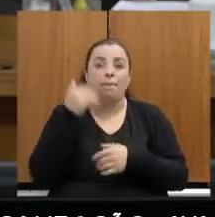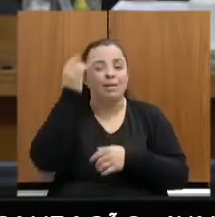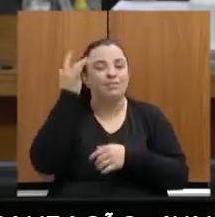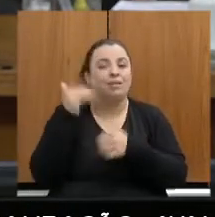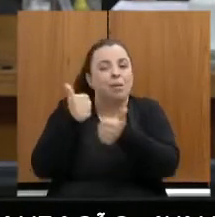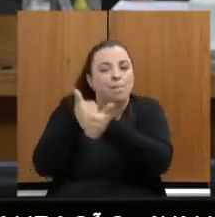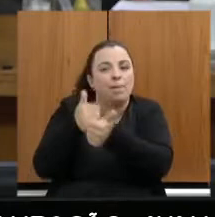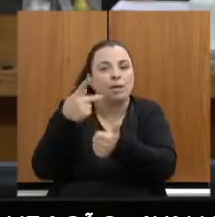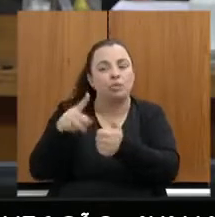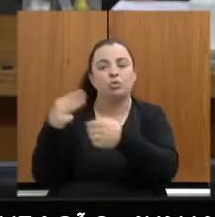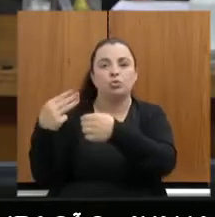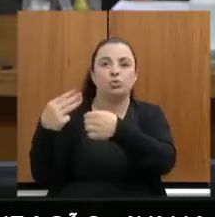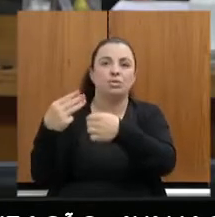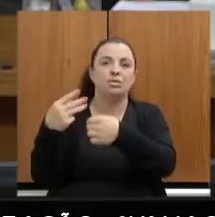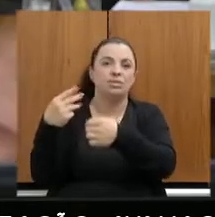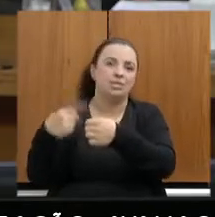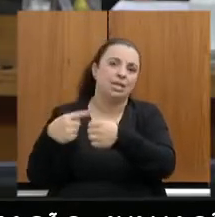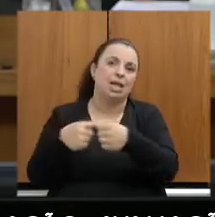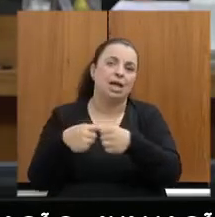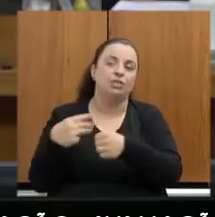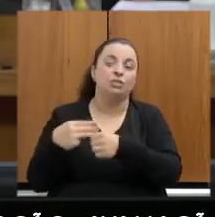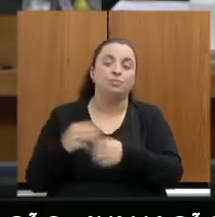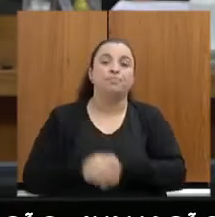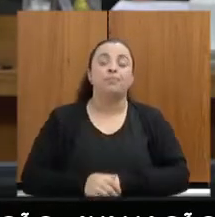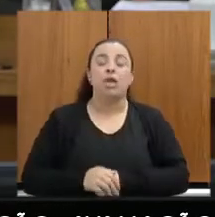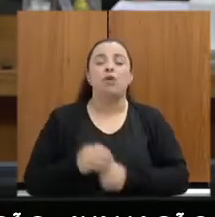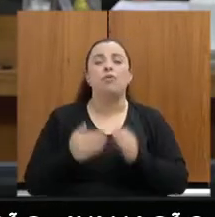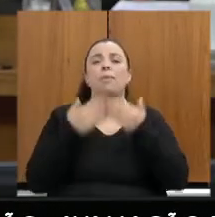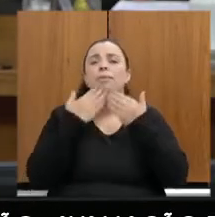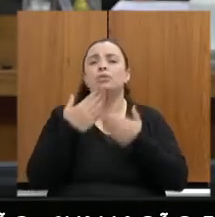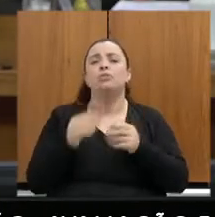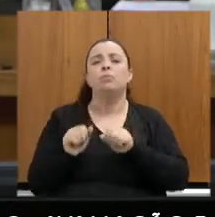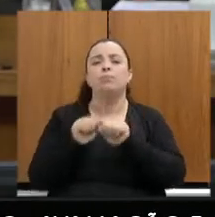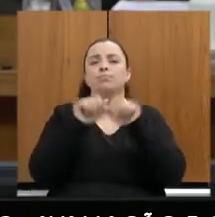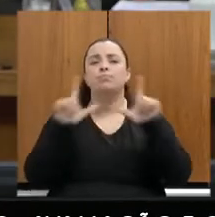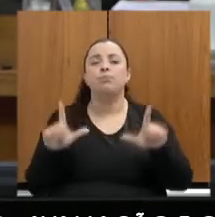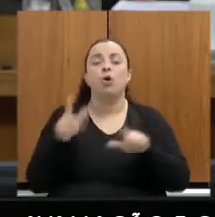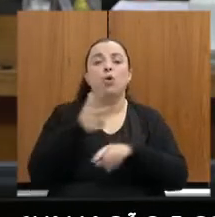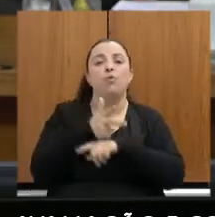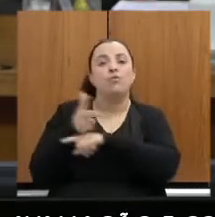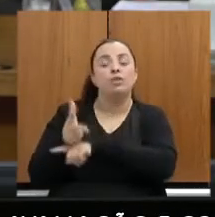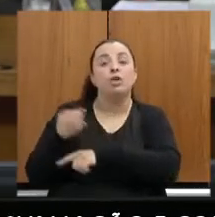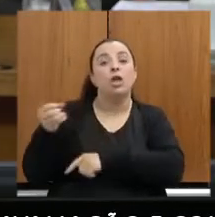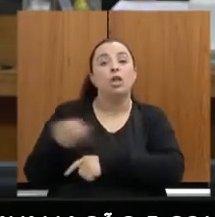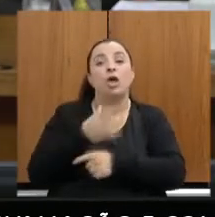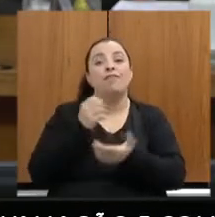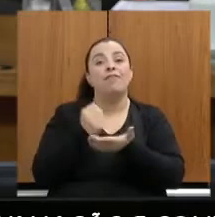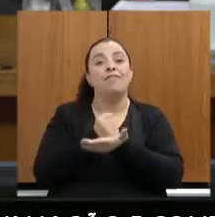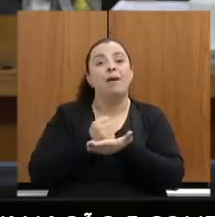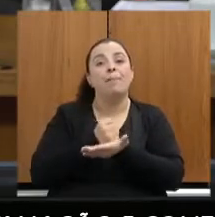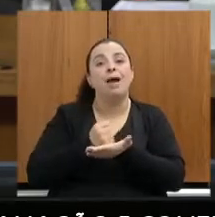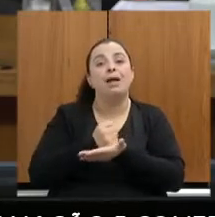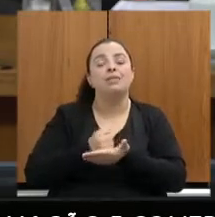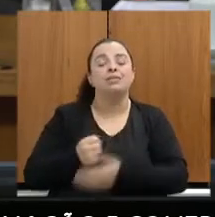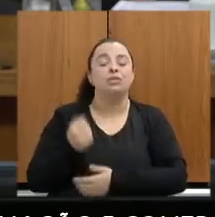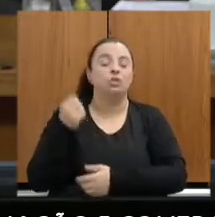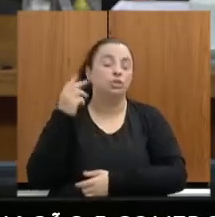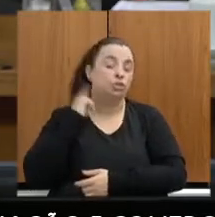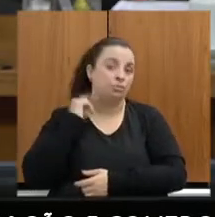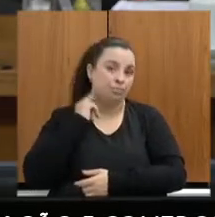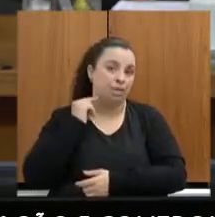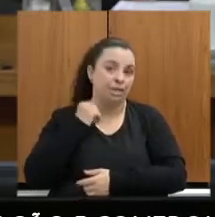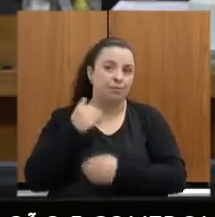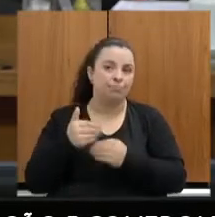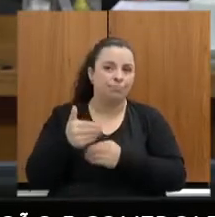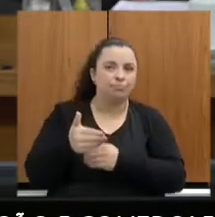nós temos aí eu vou faço pedir para passar o vídeo da nova farmácia de minas que agora em agosto o mês que vem já estará